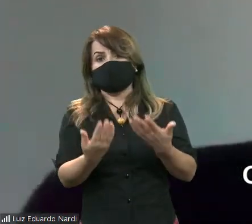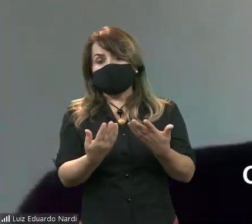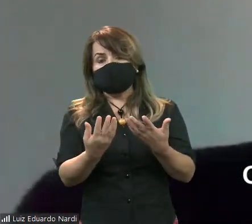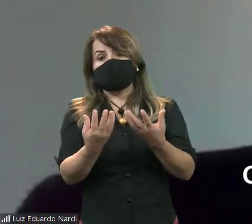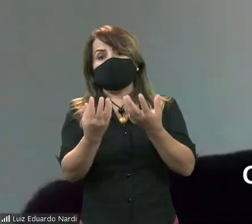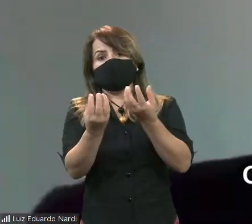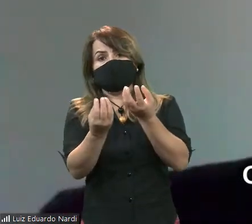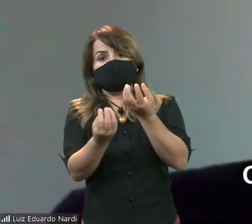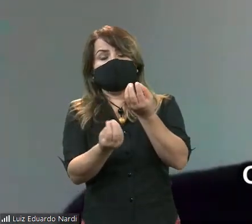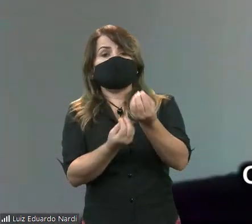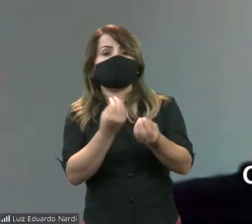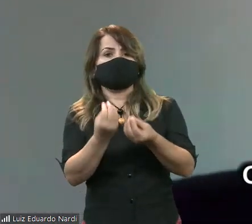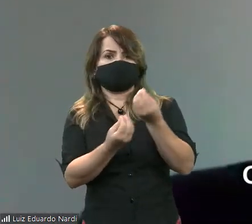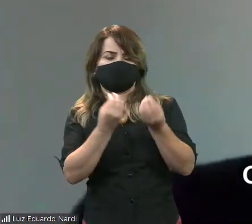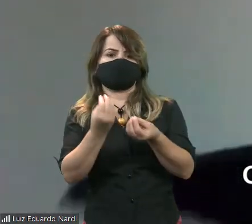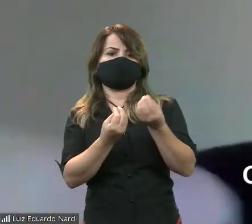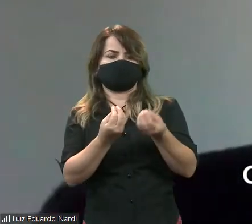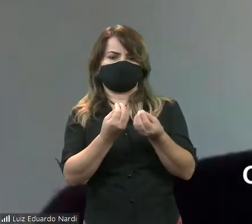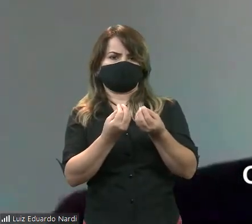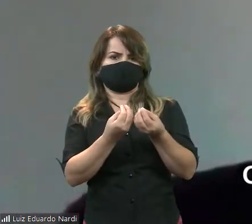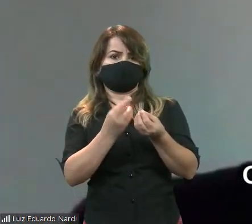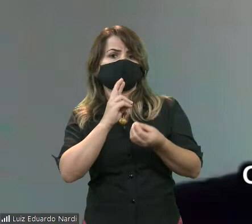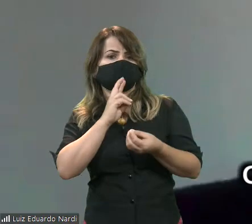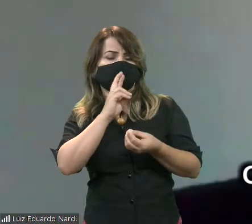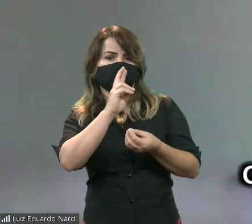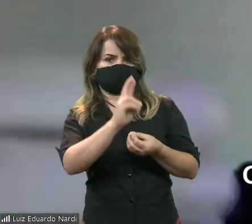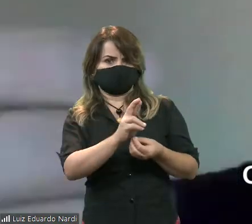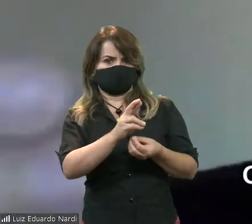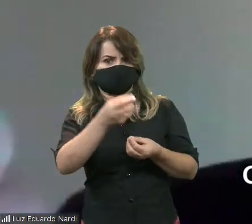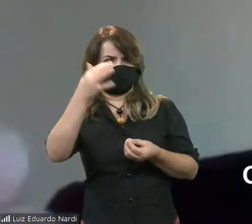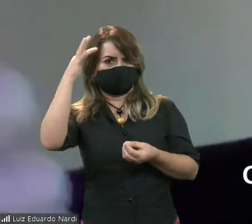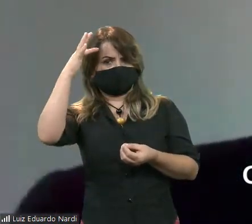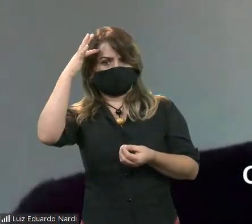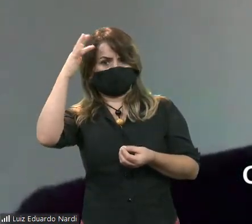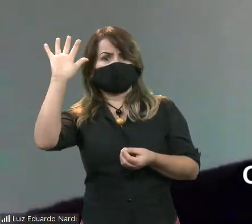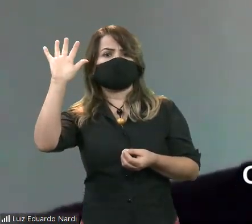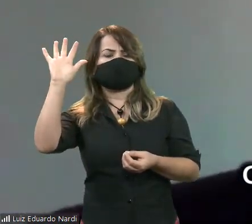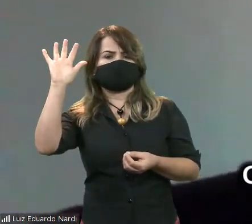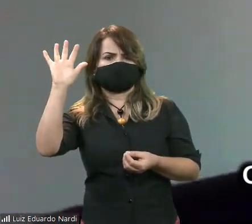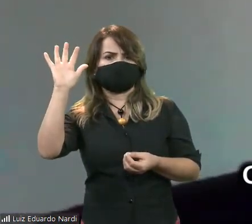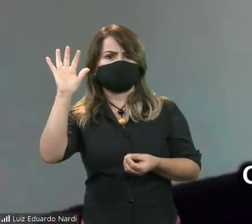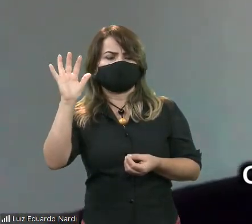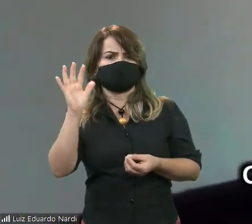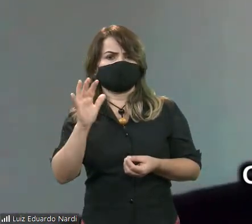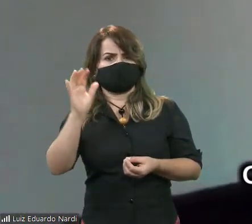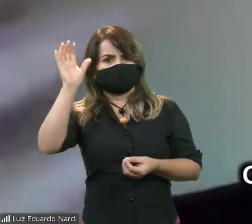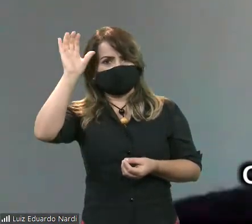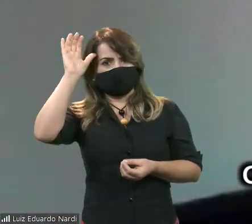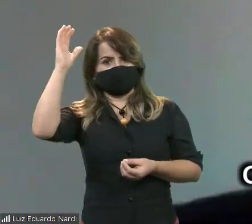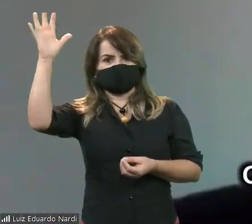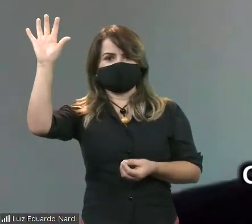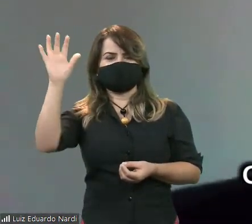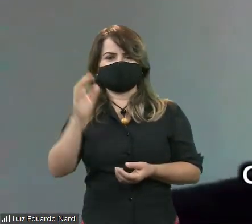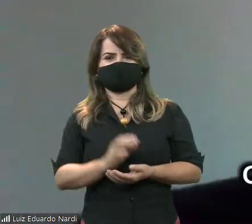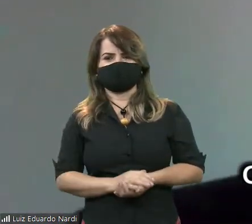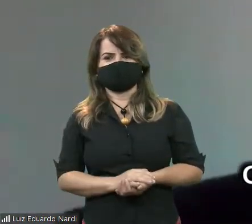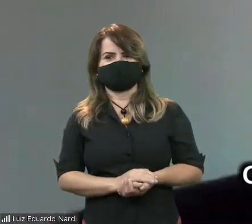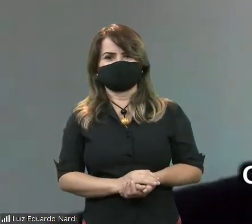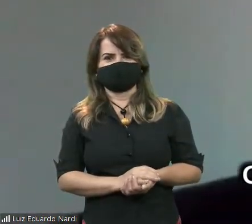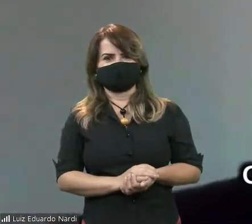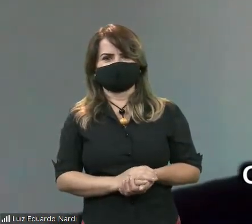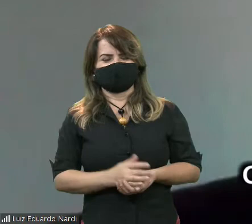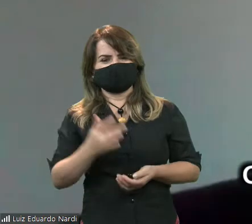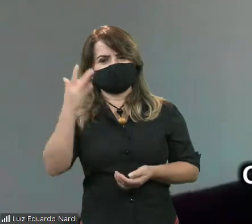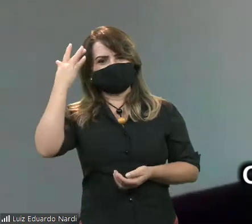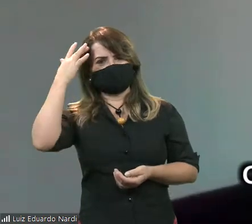Qual é a alternativa, qual é a solução que vai se encontrar em uma semana? Com todo o respeito que eu tenho, é claro, por